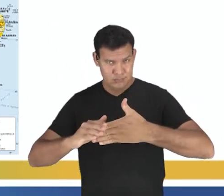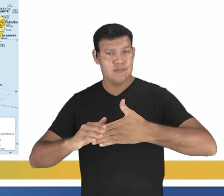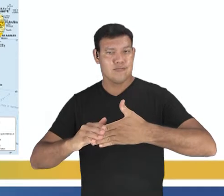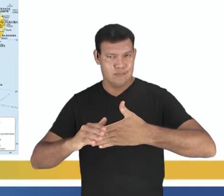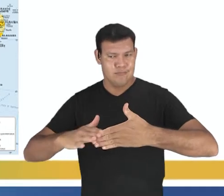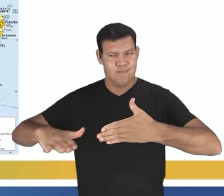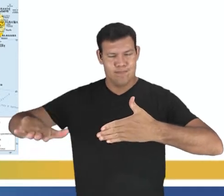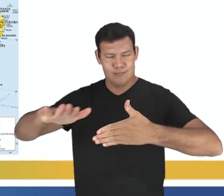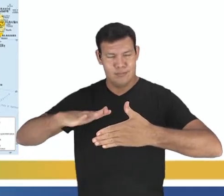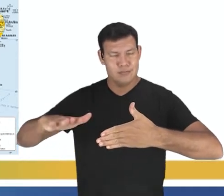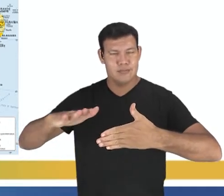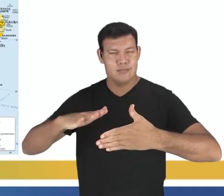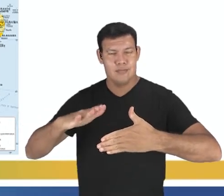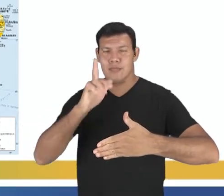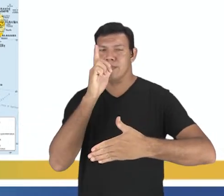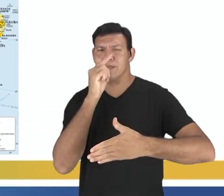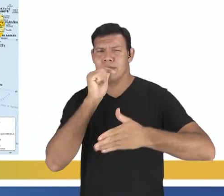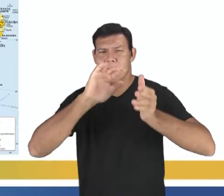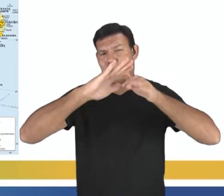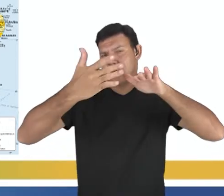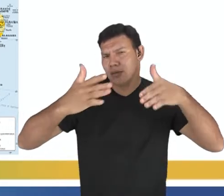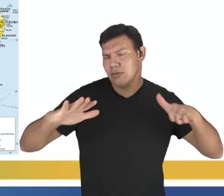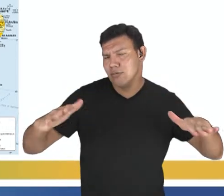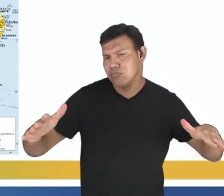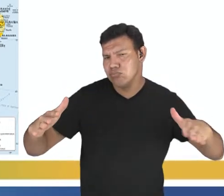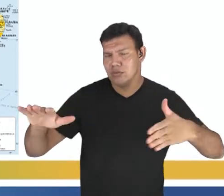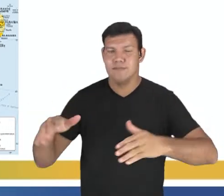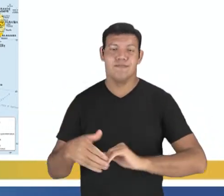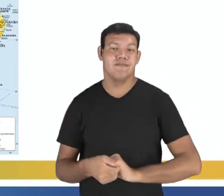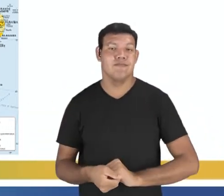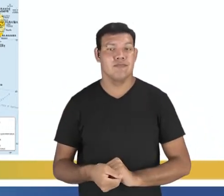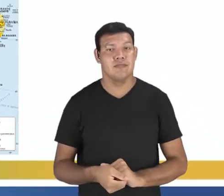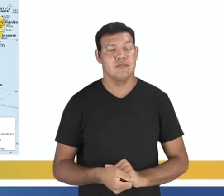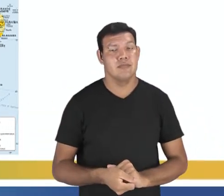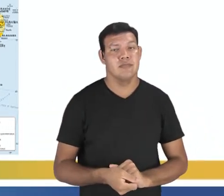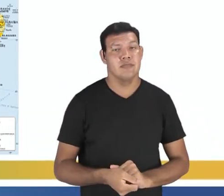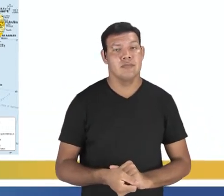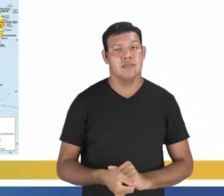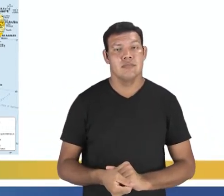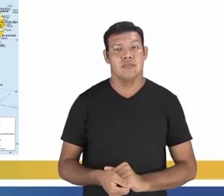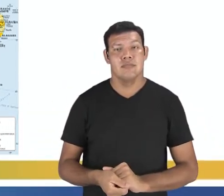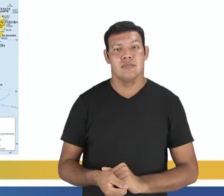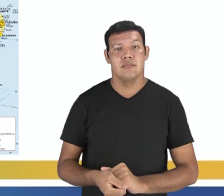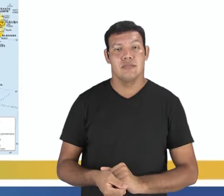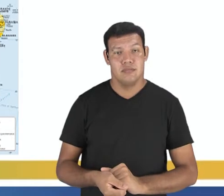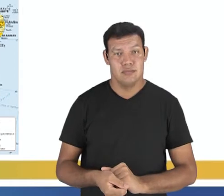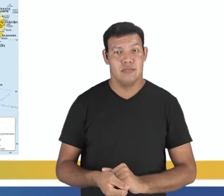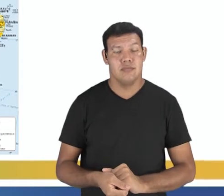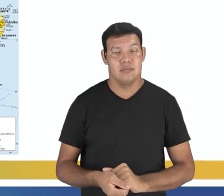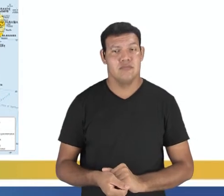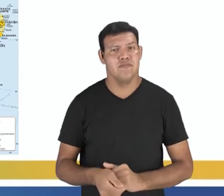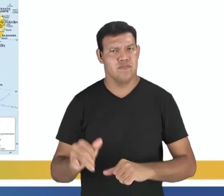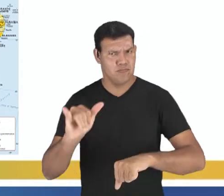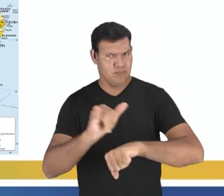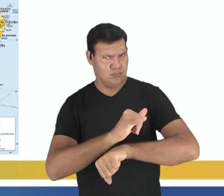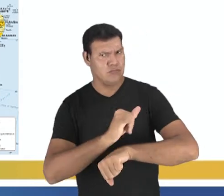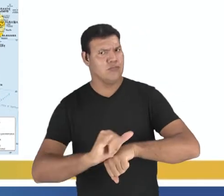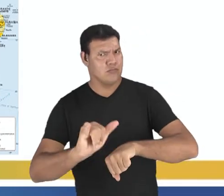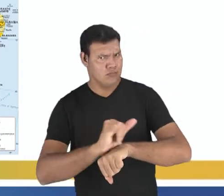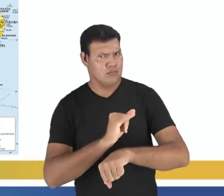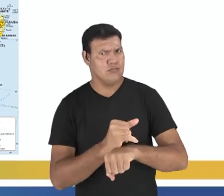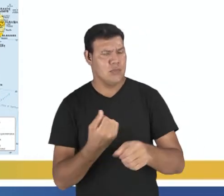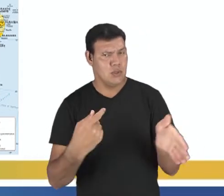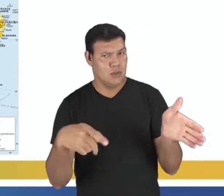onde o mar onde o mar banha, certo? Aqui no nosso país. Esse local era estratégico para o cultivo